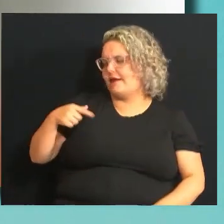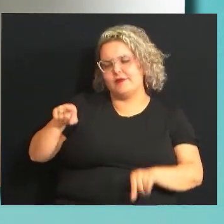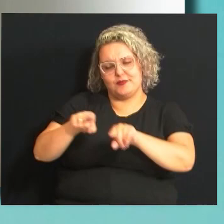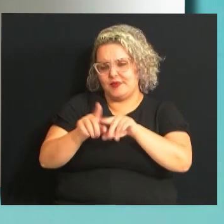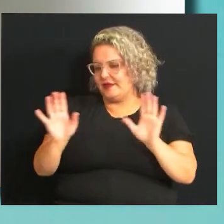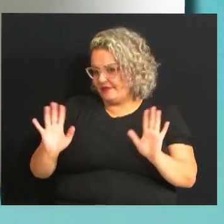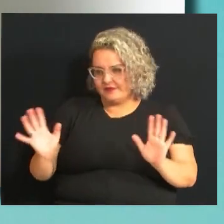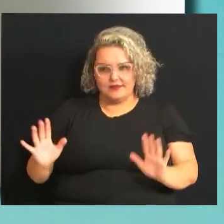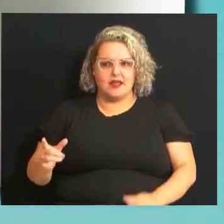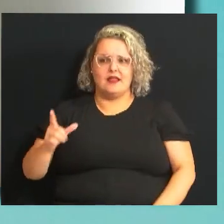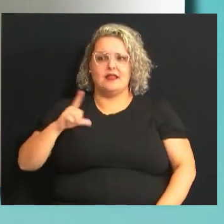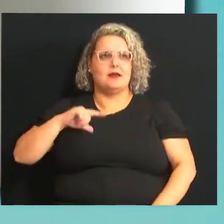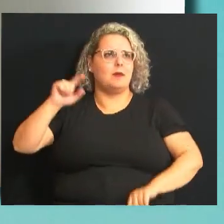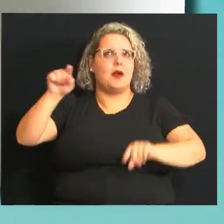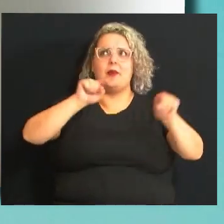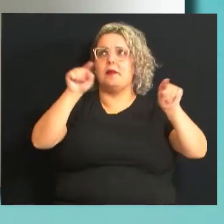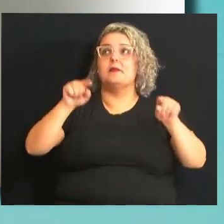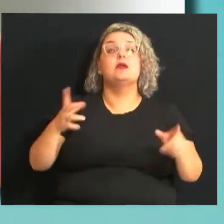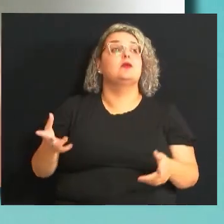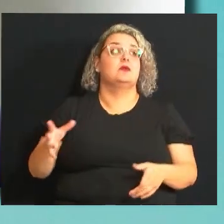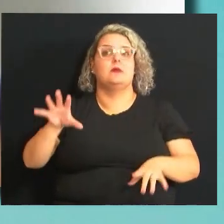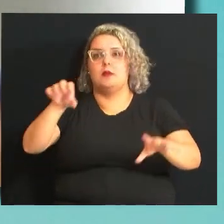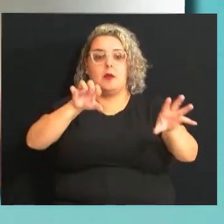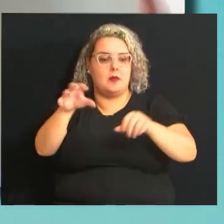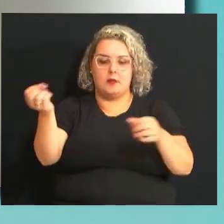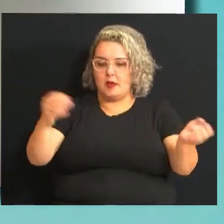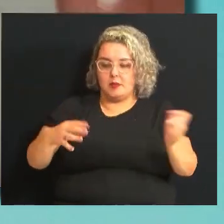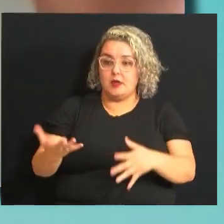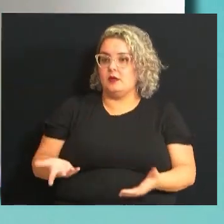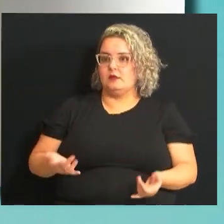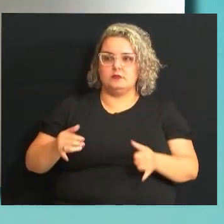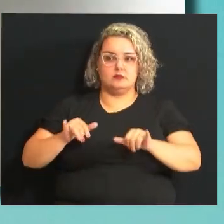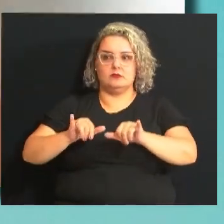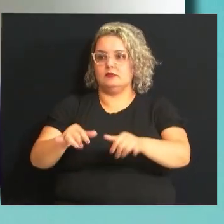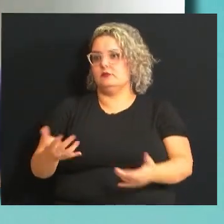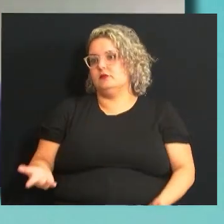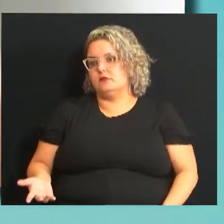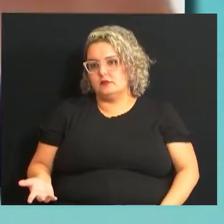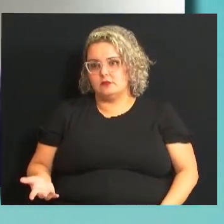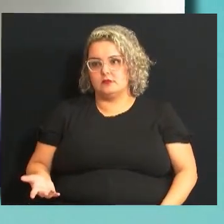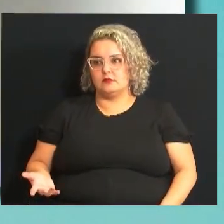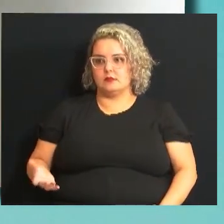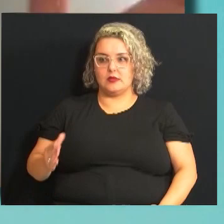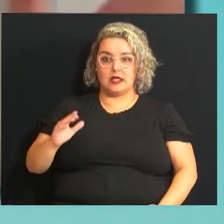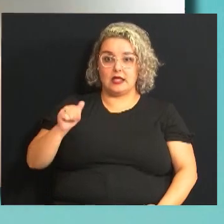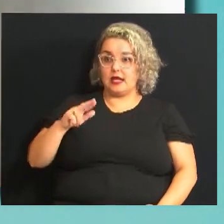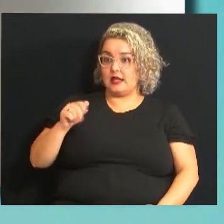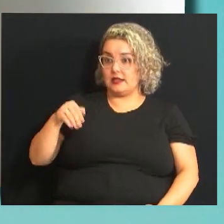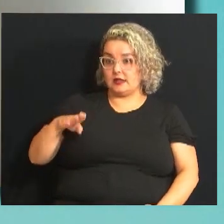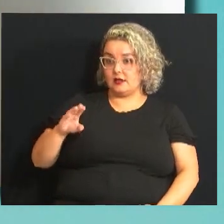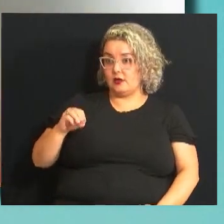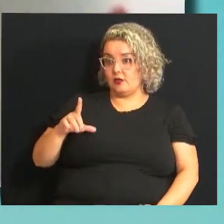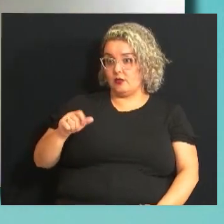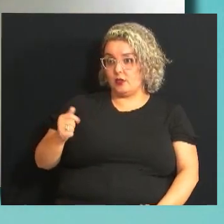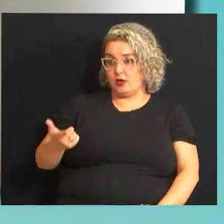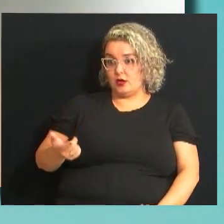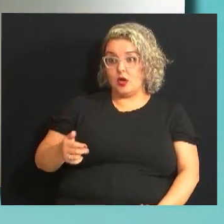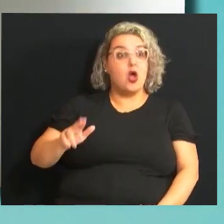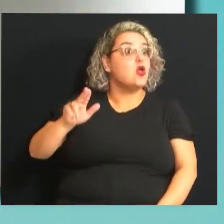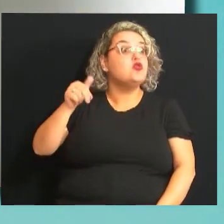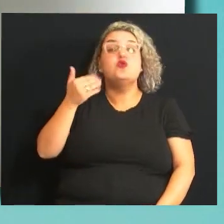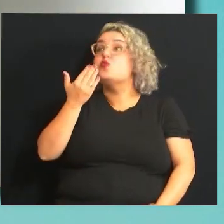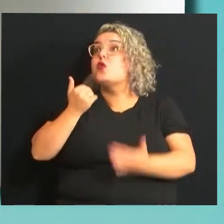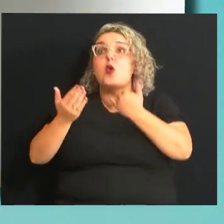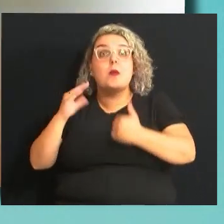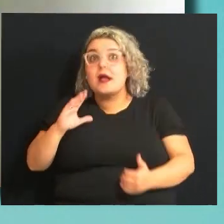comprar só aquilo que eu queria. Ah, não, Eu não vou no dá. mercado e, assim, nossa, tem isso, tem isso, tem isso, tem isso. Nossa, de repente eu saí de lá com,